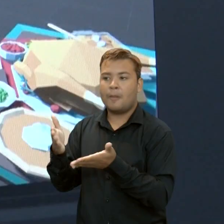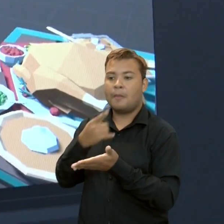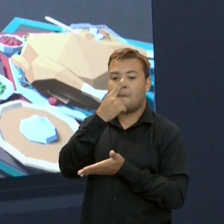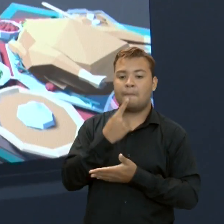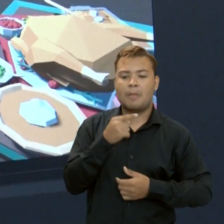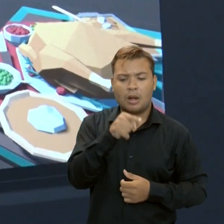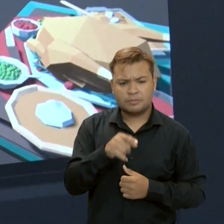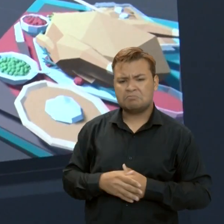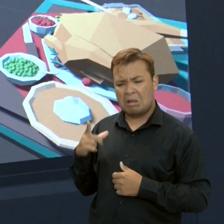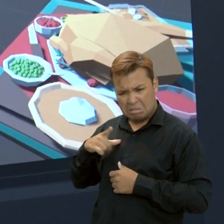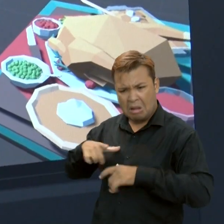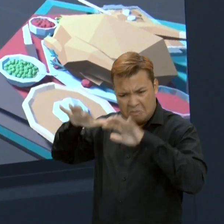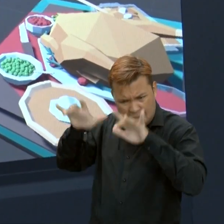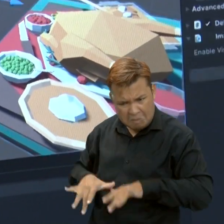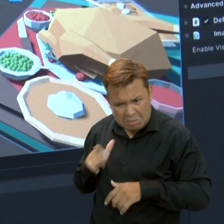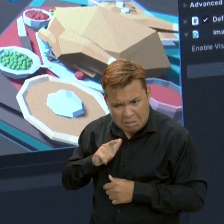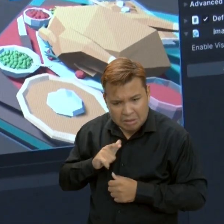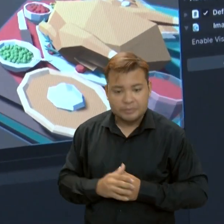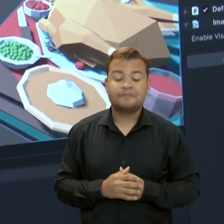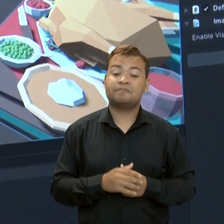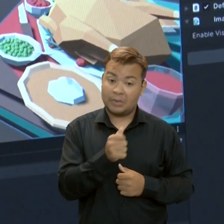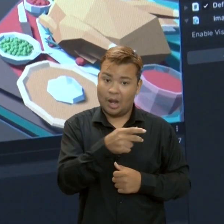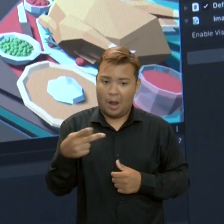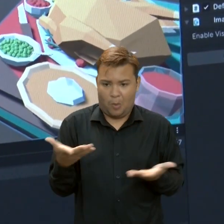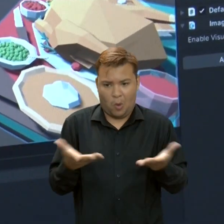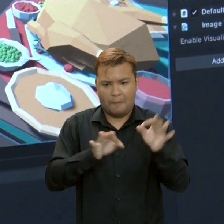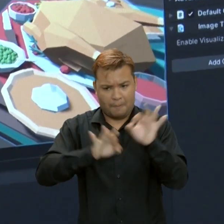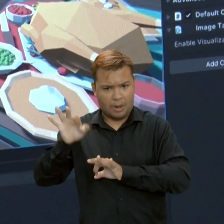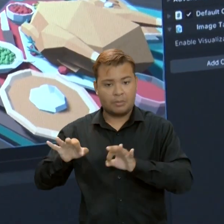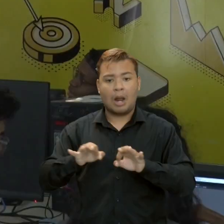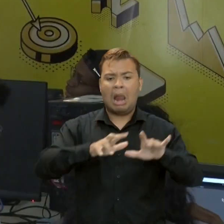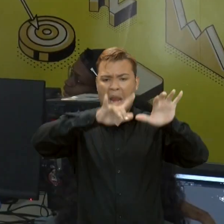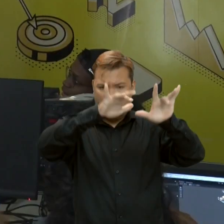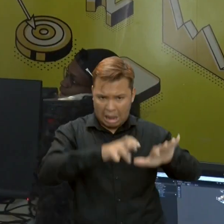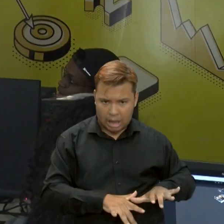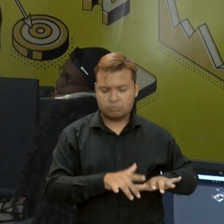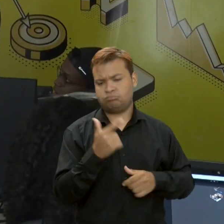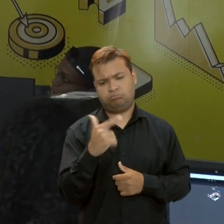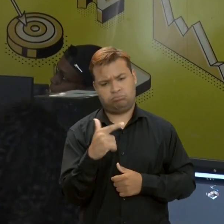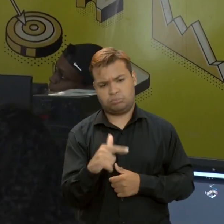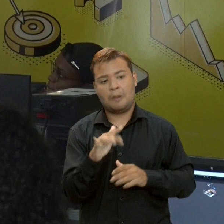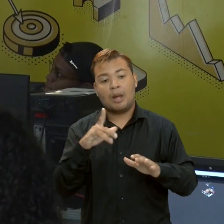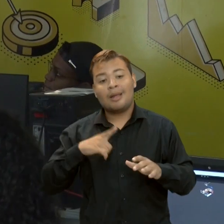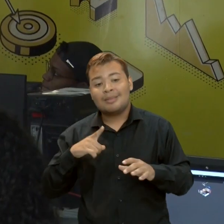que é? Isso. Para a gente fazer esse aplicativo que a gente vai fazer hoje, a gente não vai utilizar de programação. A gente vai usar algumas ferramentas, que é uma plataforma de jogos,